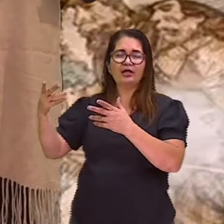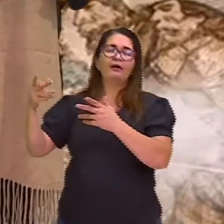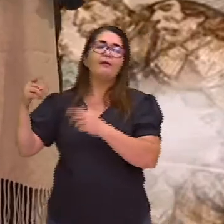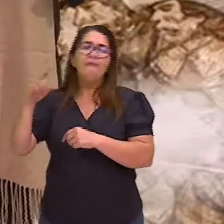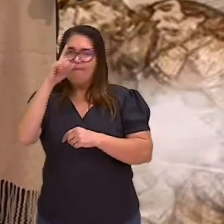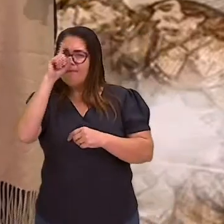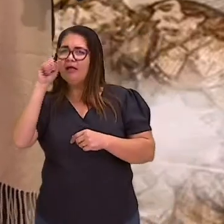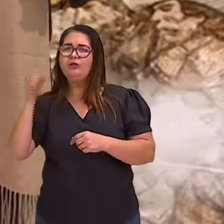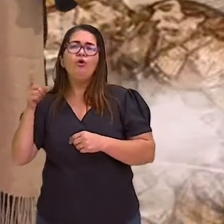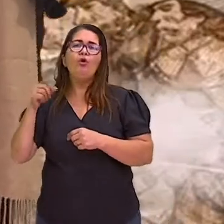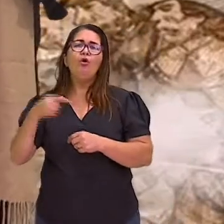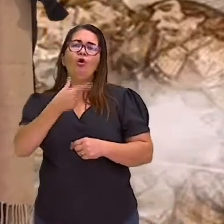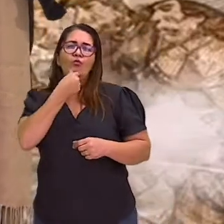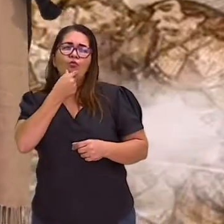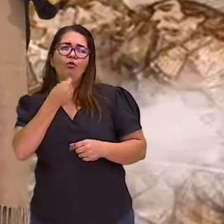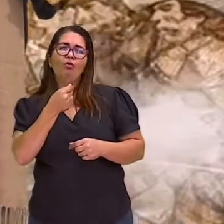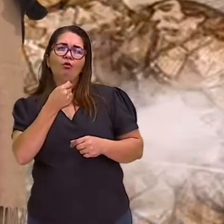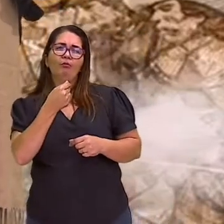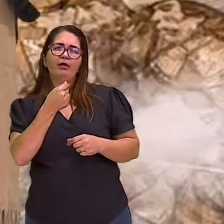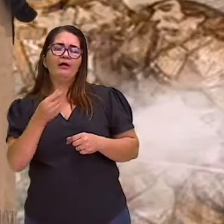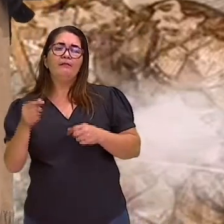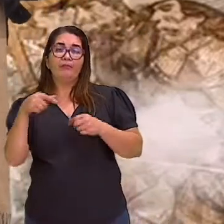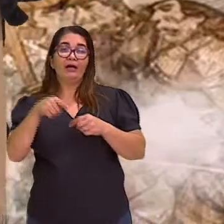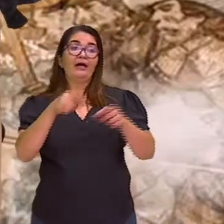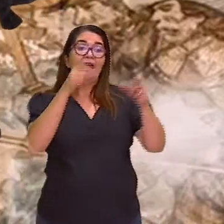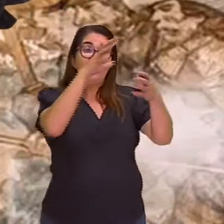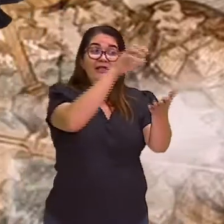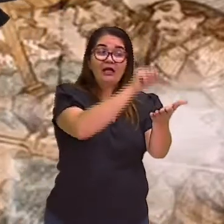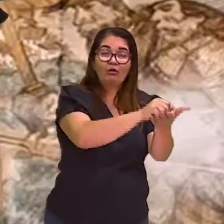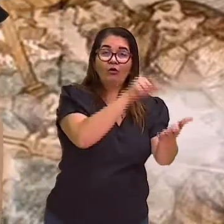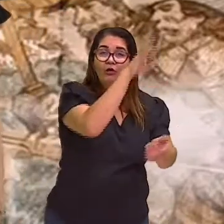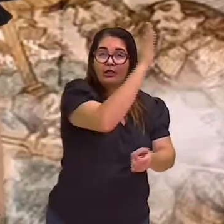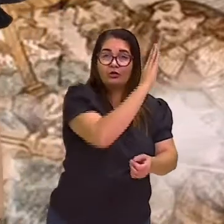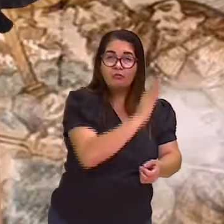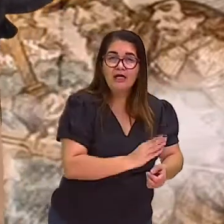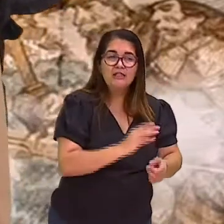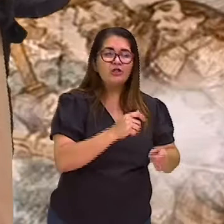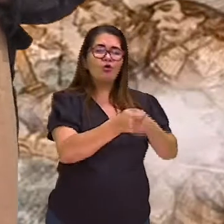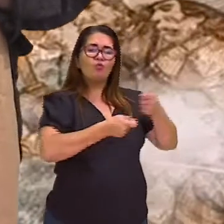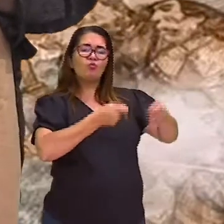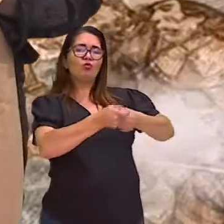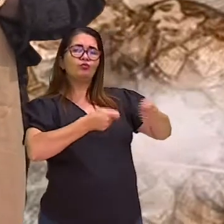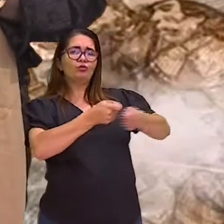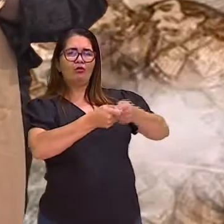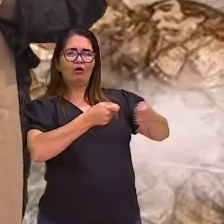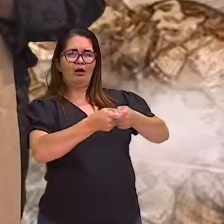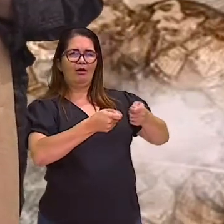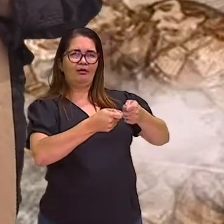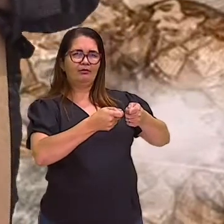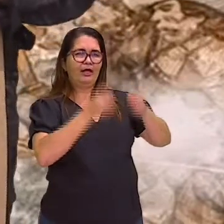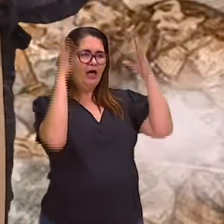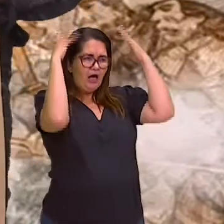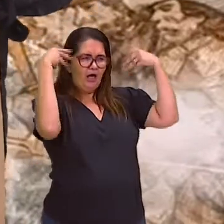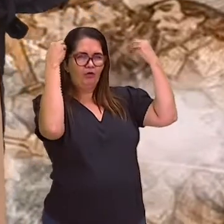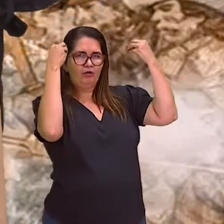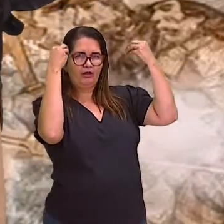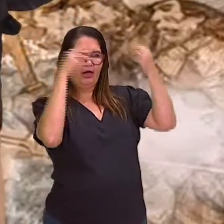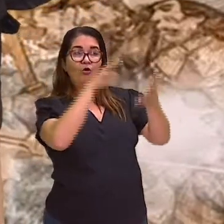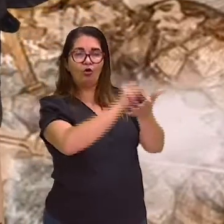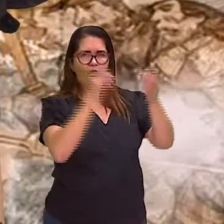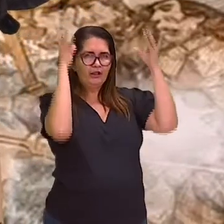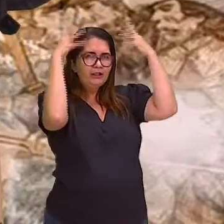para administrar a colônia holandesa. Ele era um militar e foi indicado para assumir o cargo e aqui